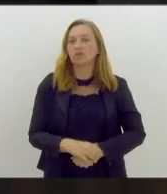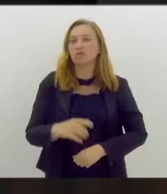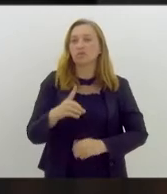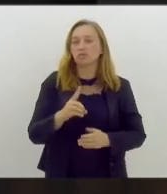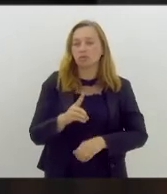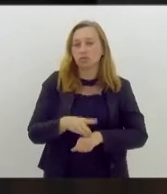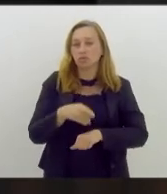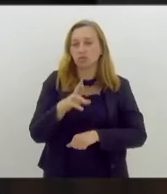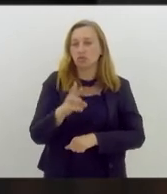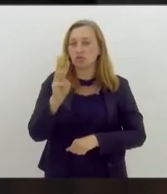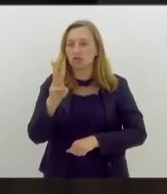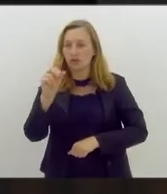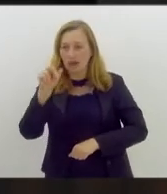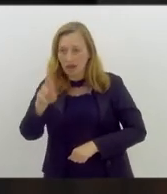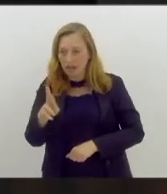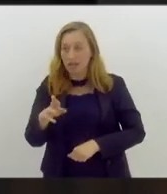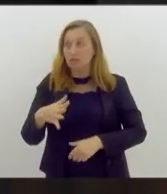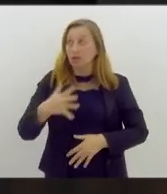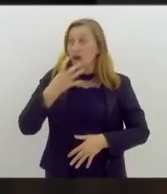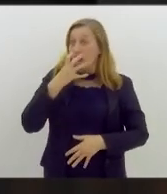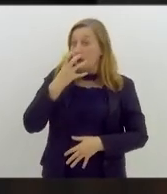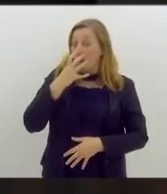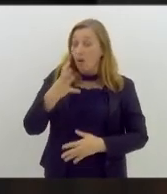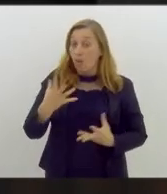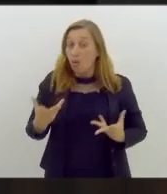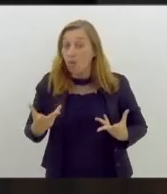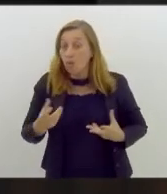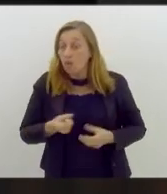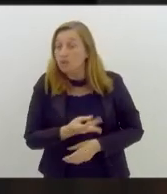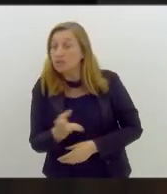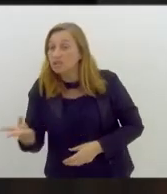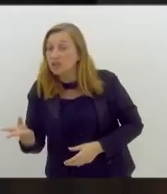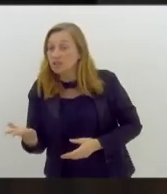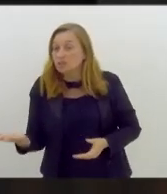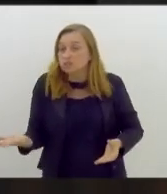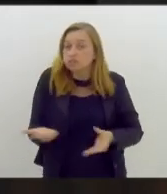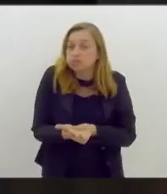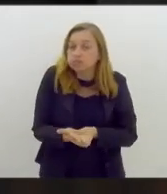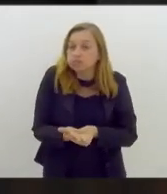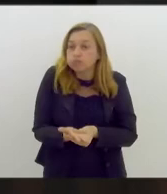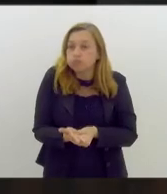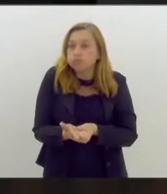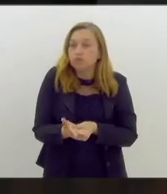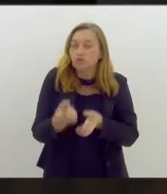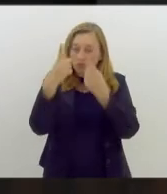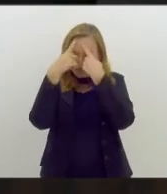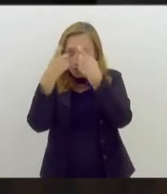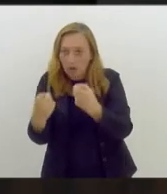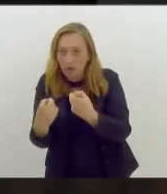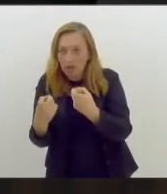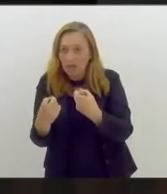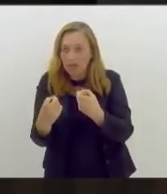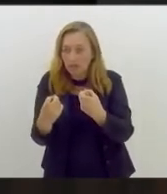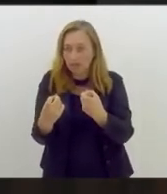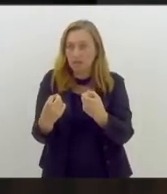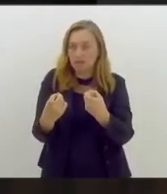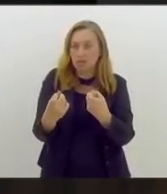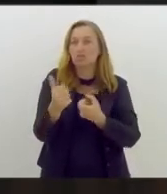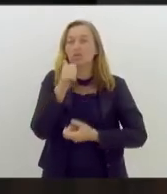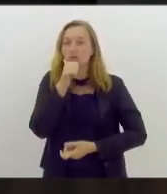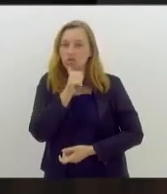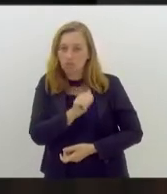1990, Dr. Wagner Sinelli se surpreendeu com a quantidade de processos de agressões de maridos para com